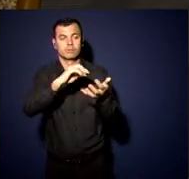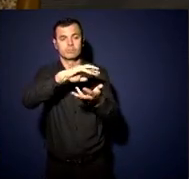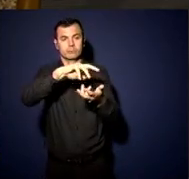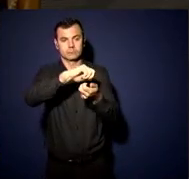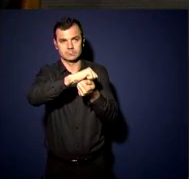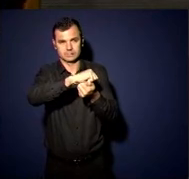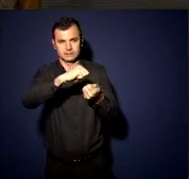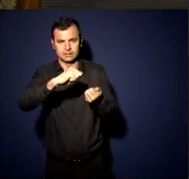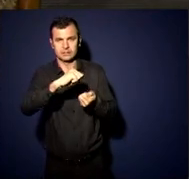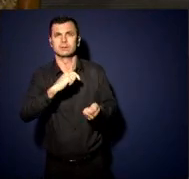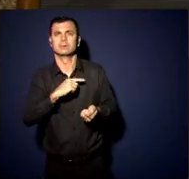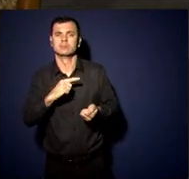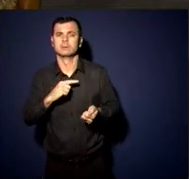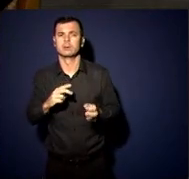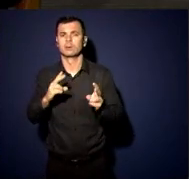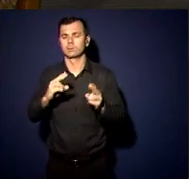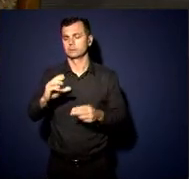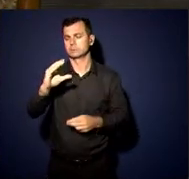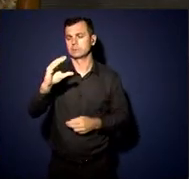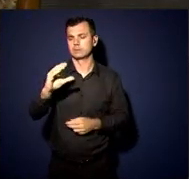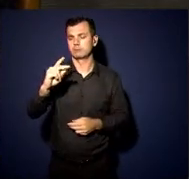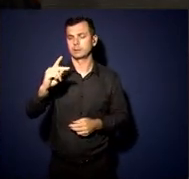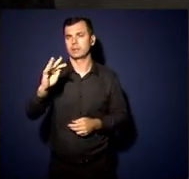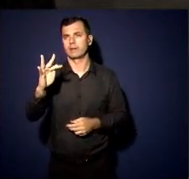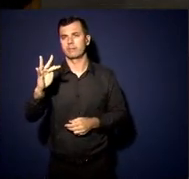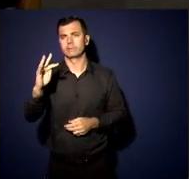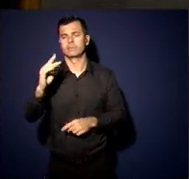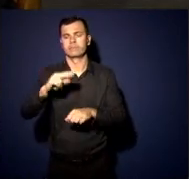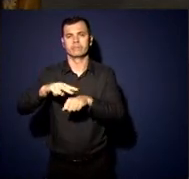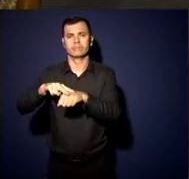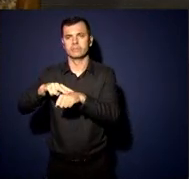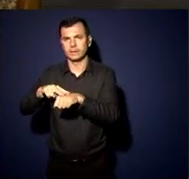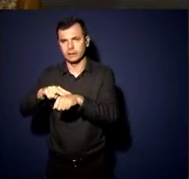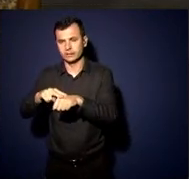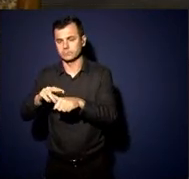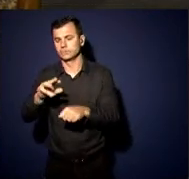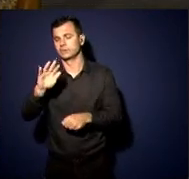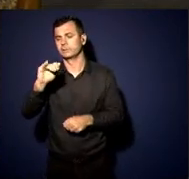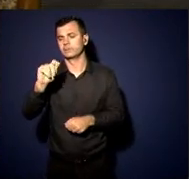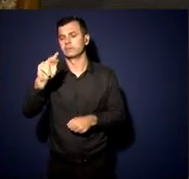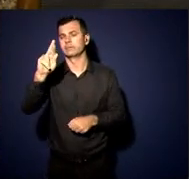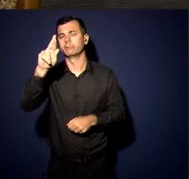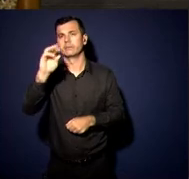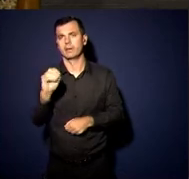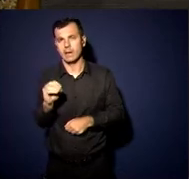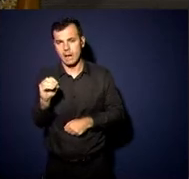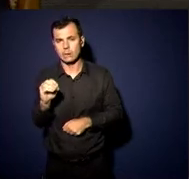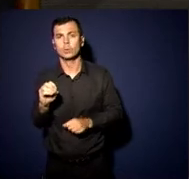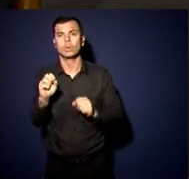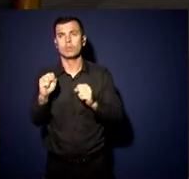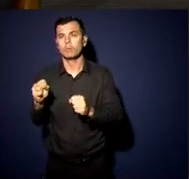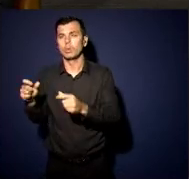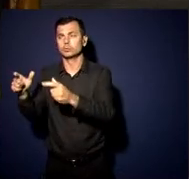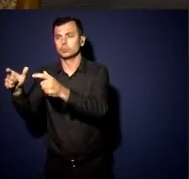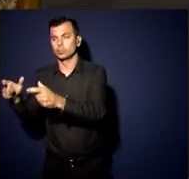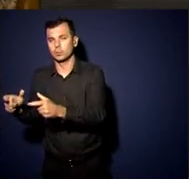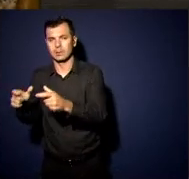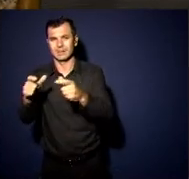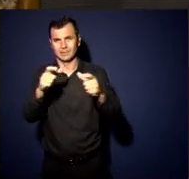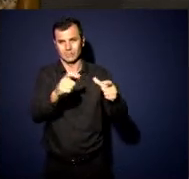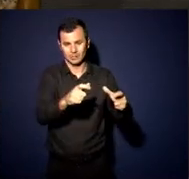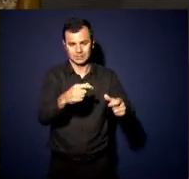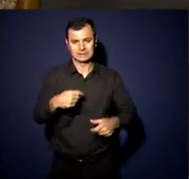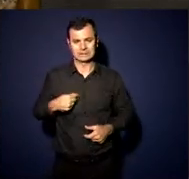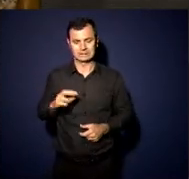de títulos temáticos CPR Verde cra fiagro ela pode pegar essas áreas que até então geravam